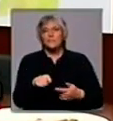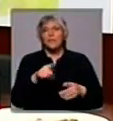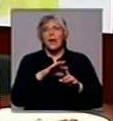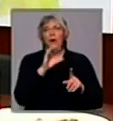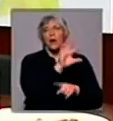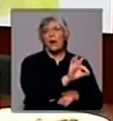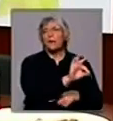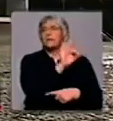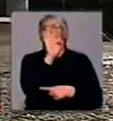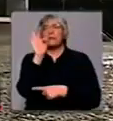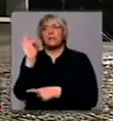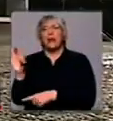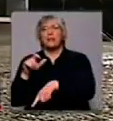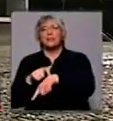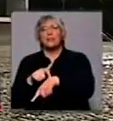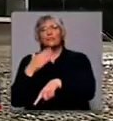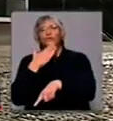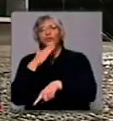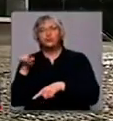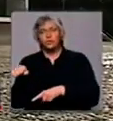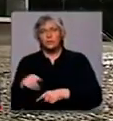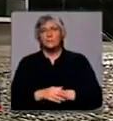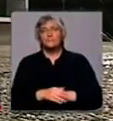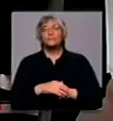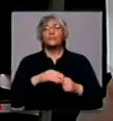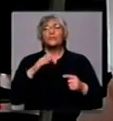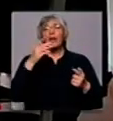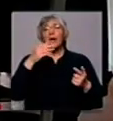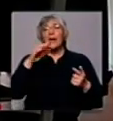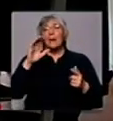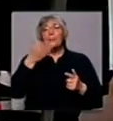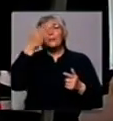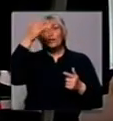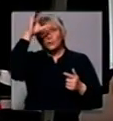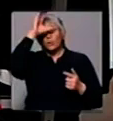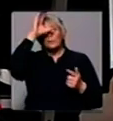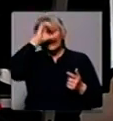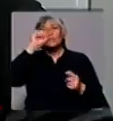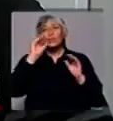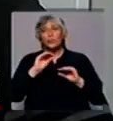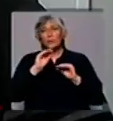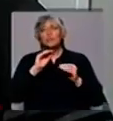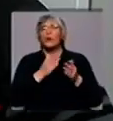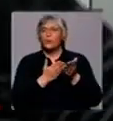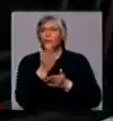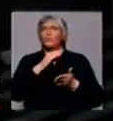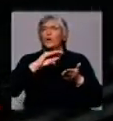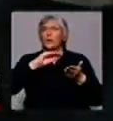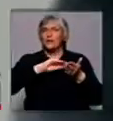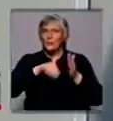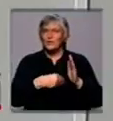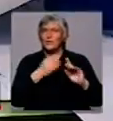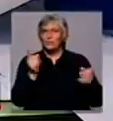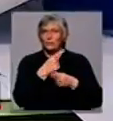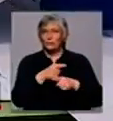de transferência temporária. Na esfera do Ministério de Nuno Crato mantém-se a contratação de professores, mas os sindicatos dizem